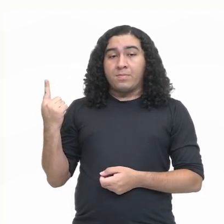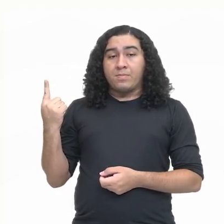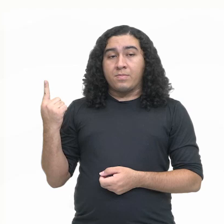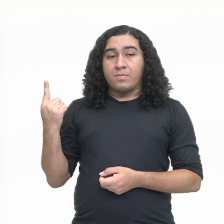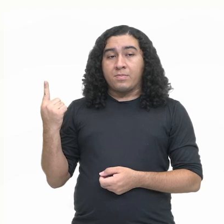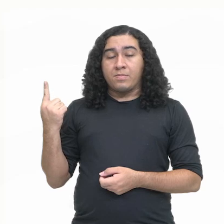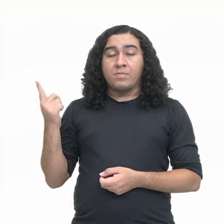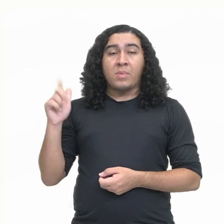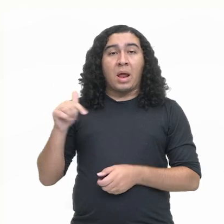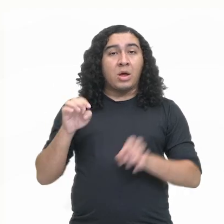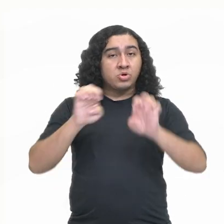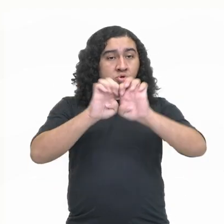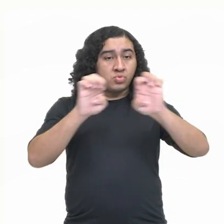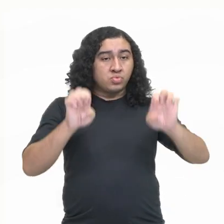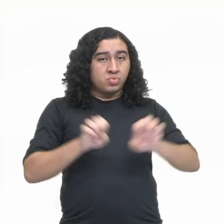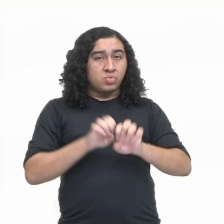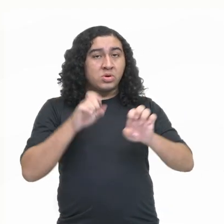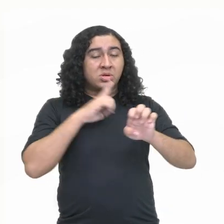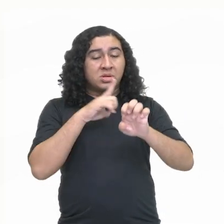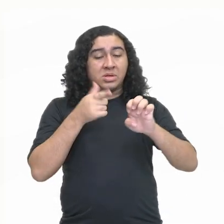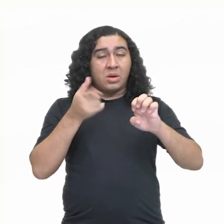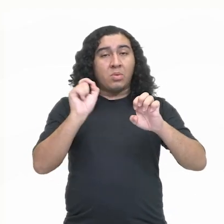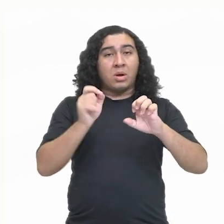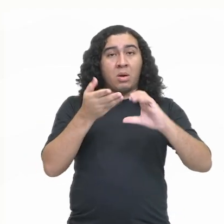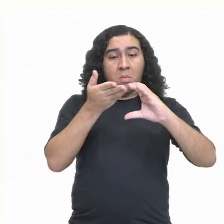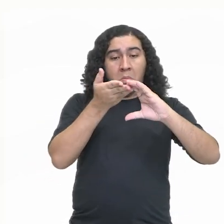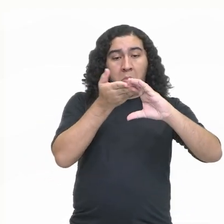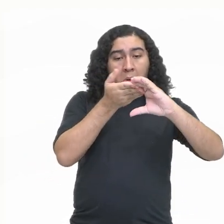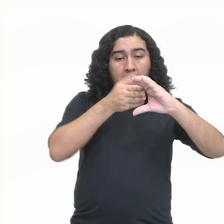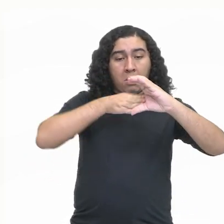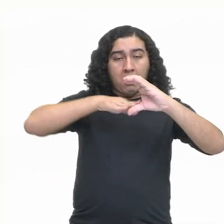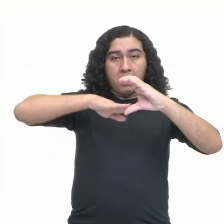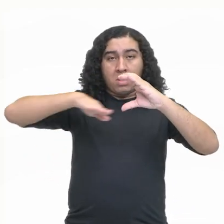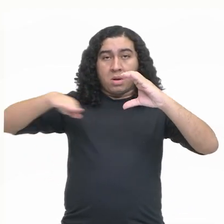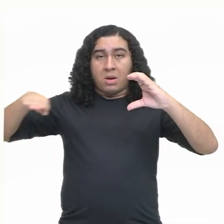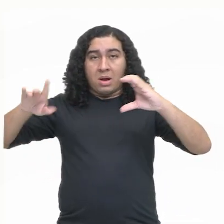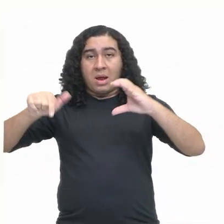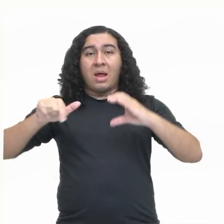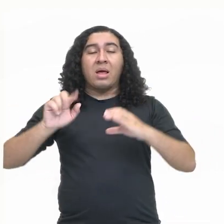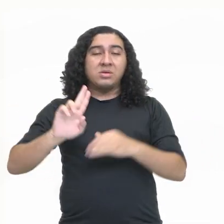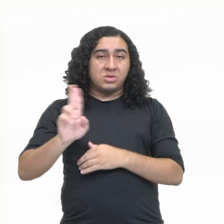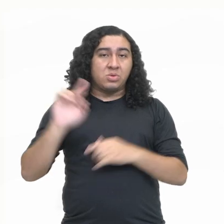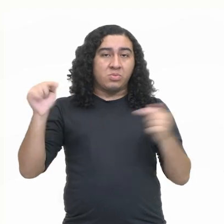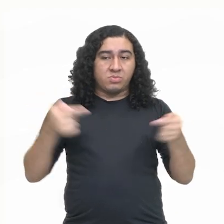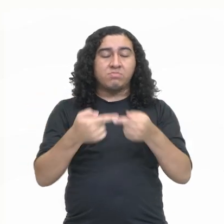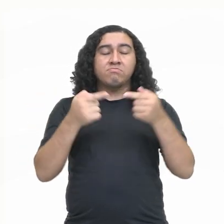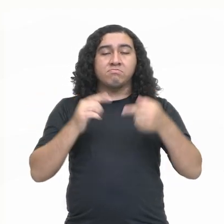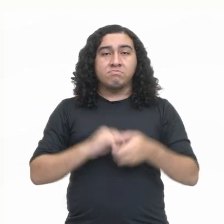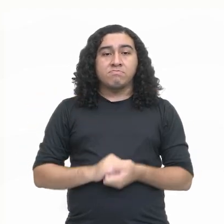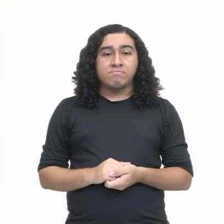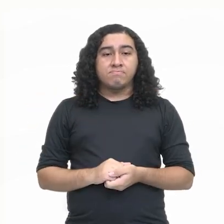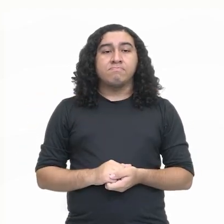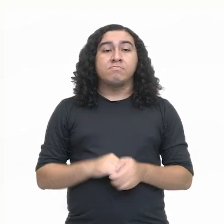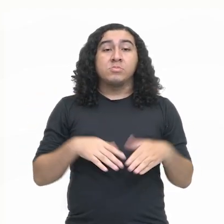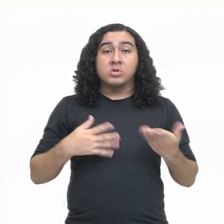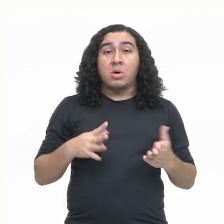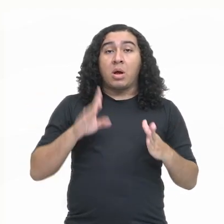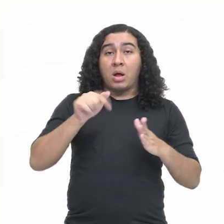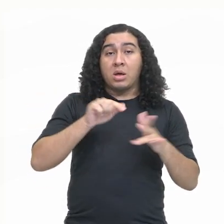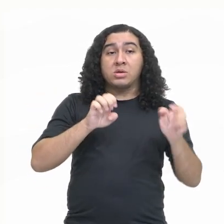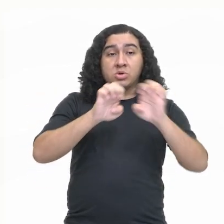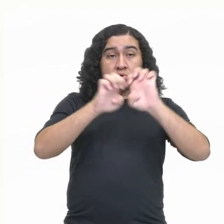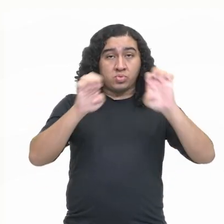essa estrutura que delimita a célula, que a gente chama de membrana plasmática. Então, essa